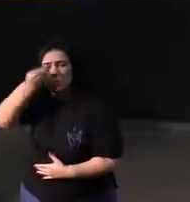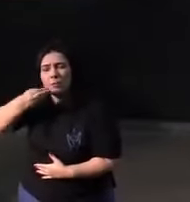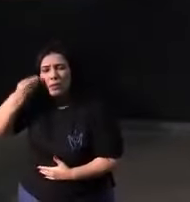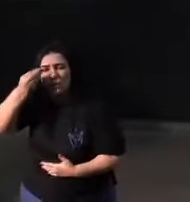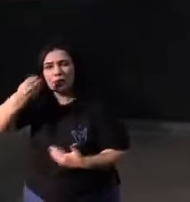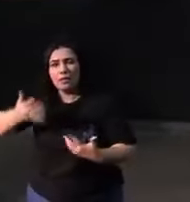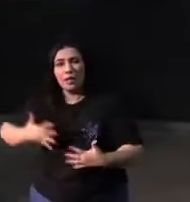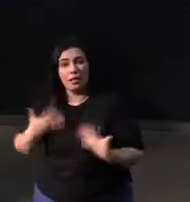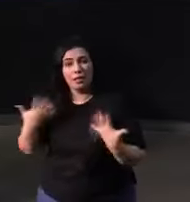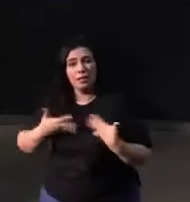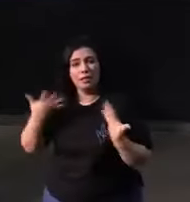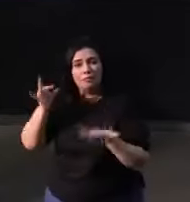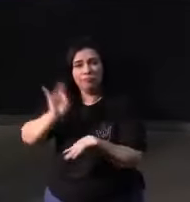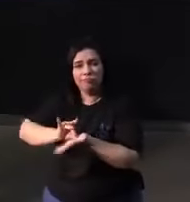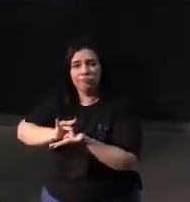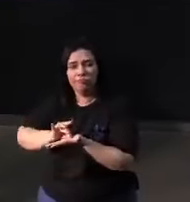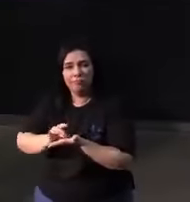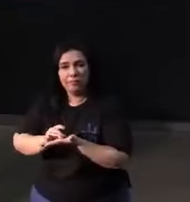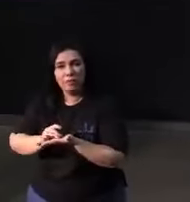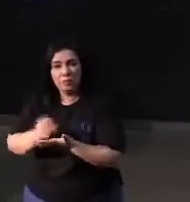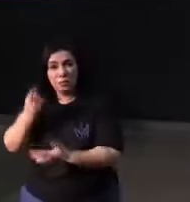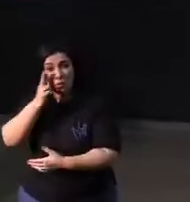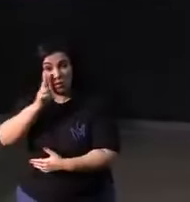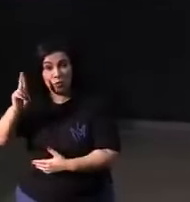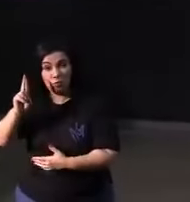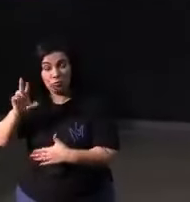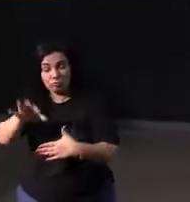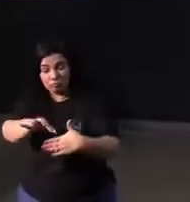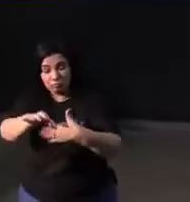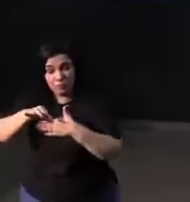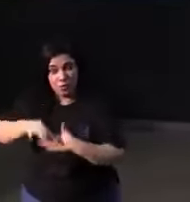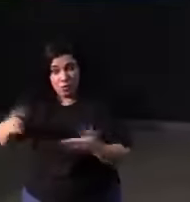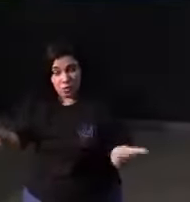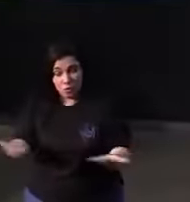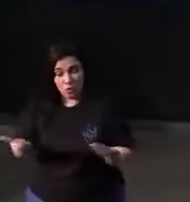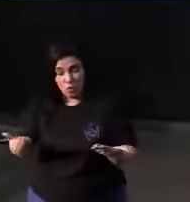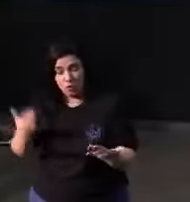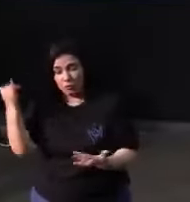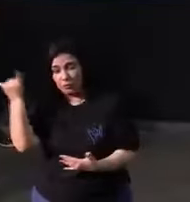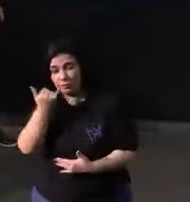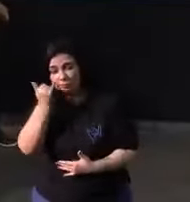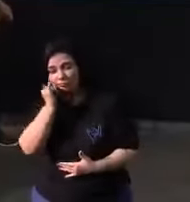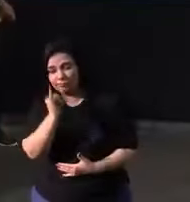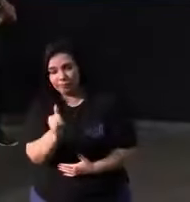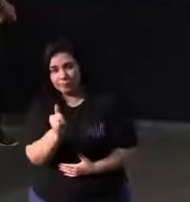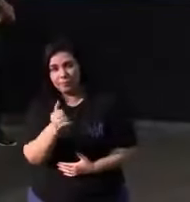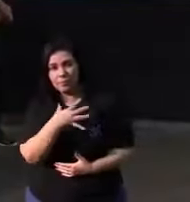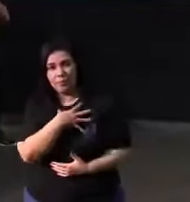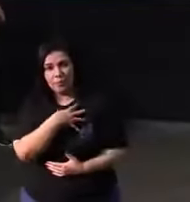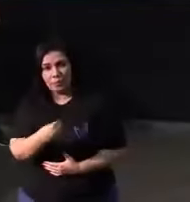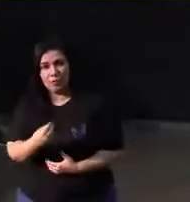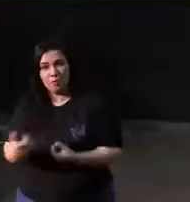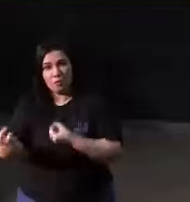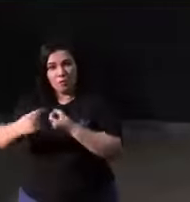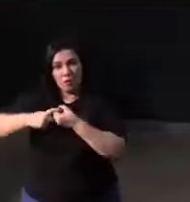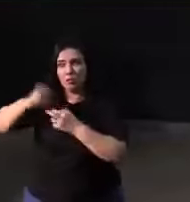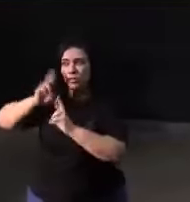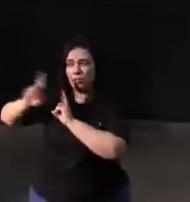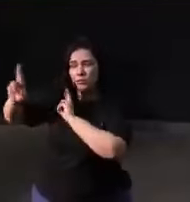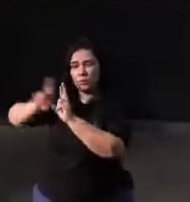alegria. O Senhor te trouxe aqui para te dizer: meu filho, minha filha, volta para mim,